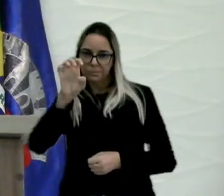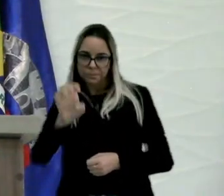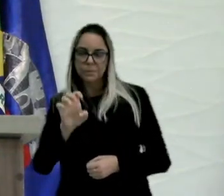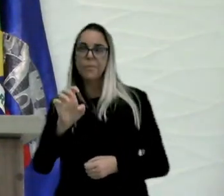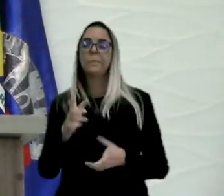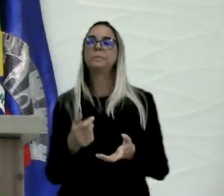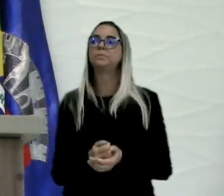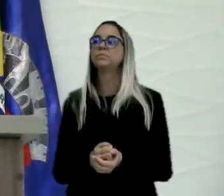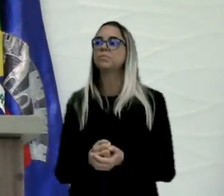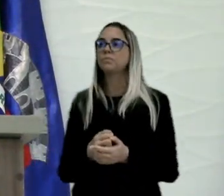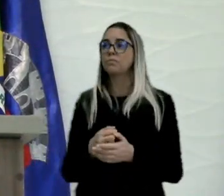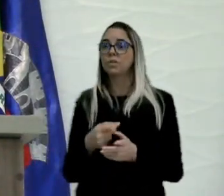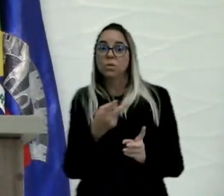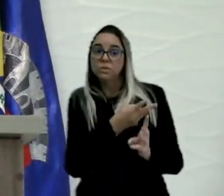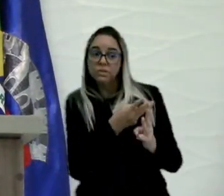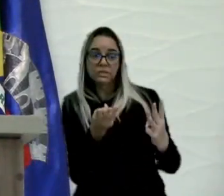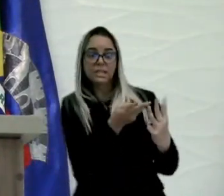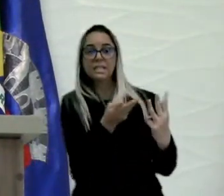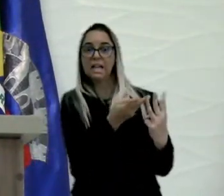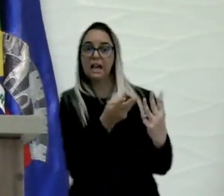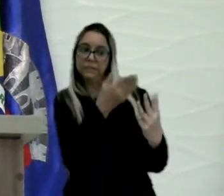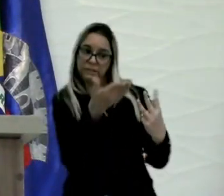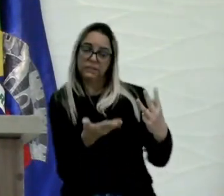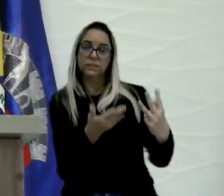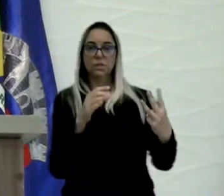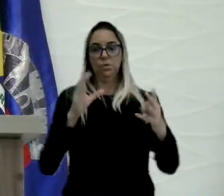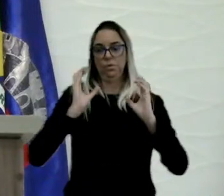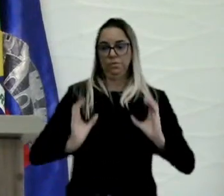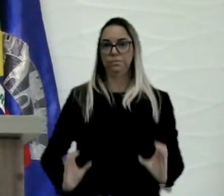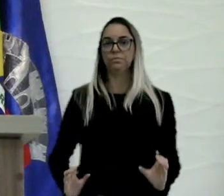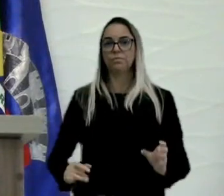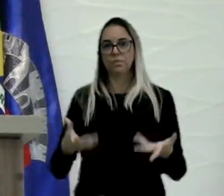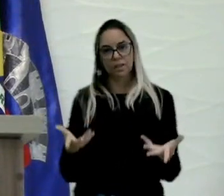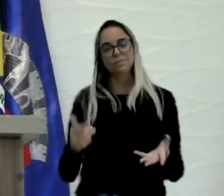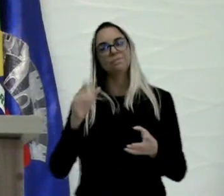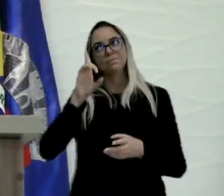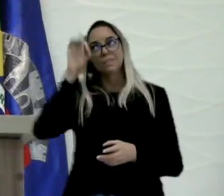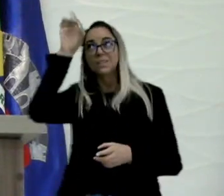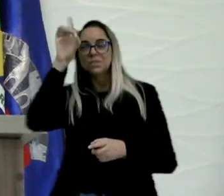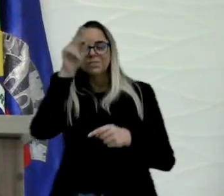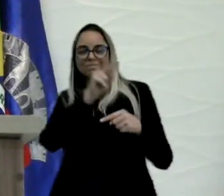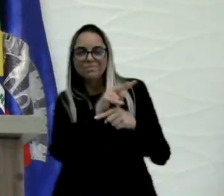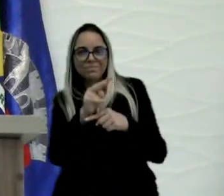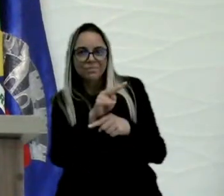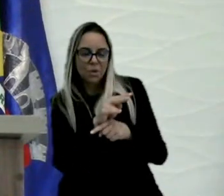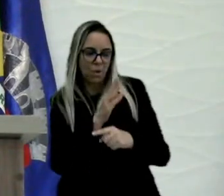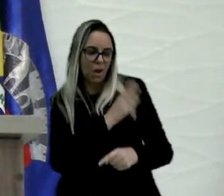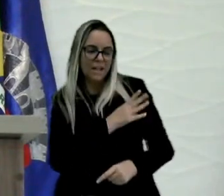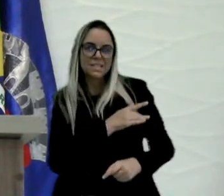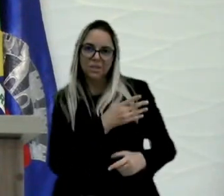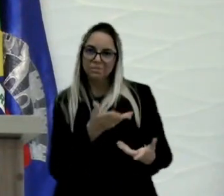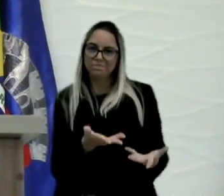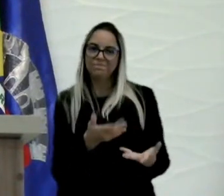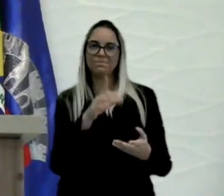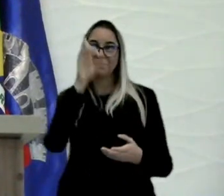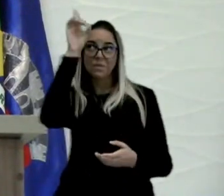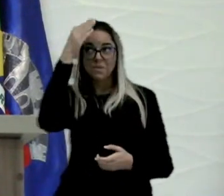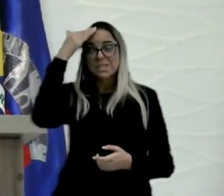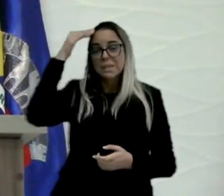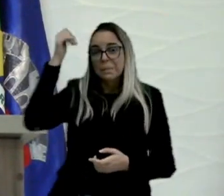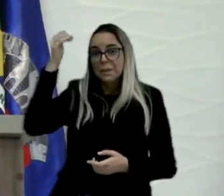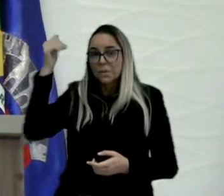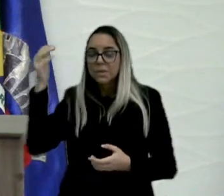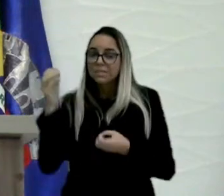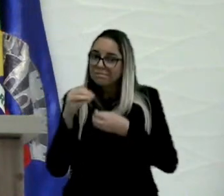os cidadões aqui eu tenho uma mensagem aqui para dizer que Deus conforte seu corações Deus D sabedoria promotor e juízes que